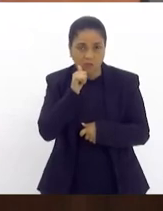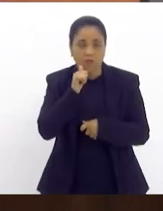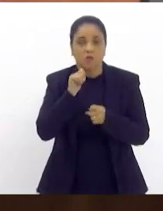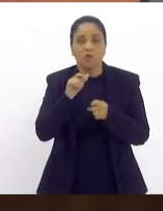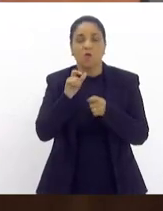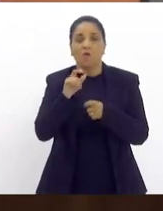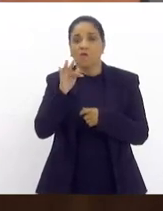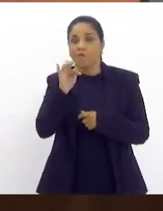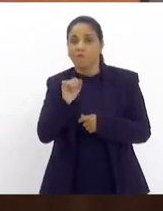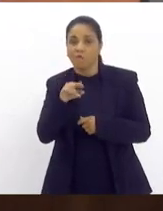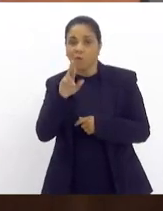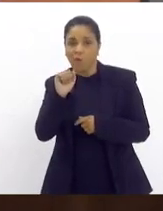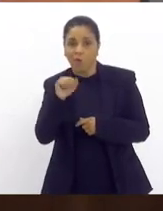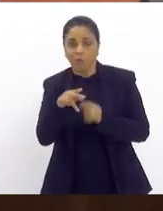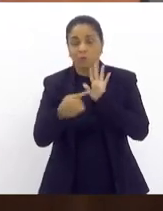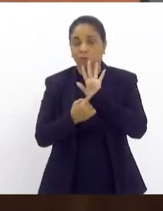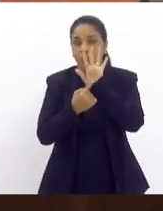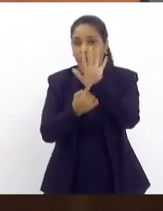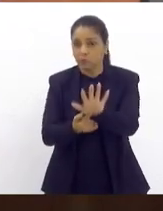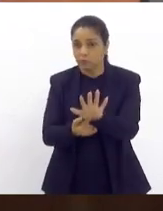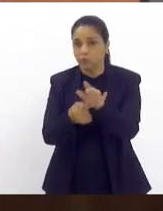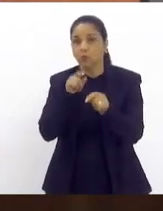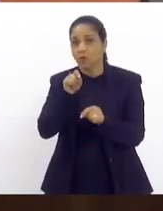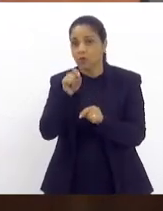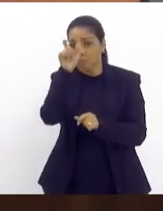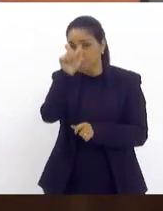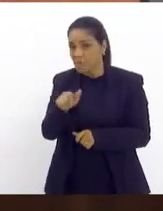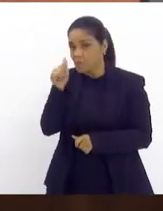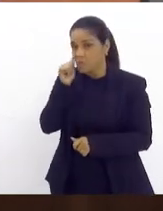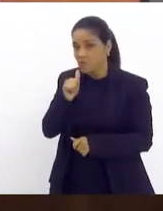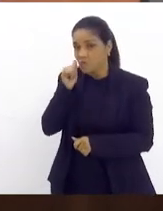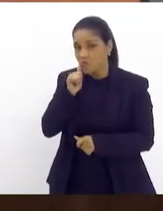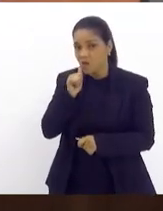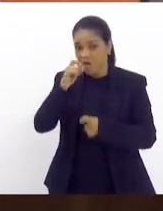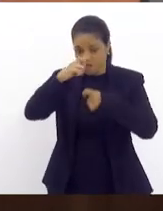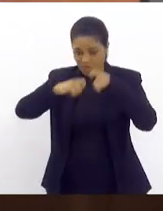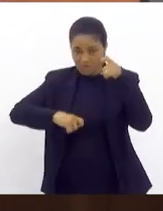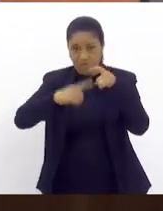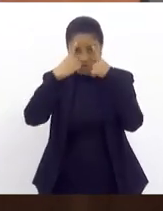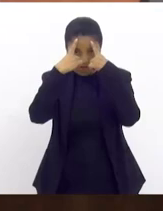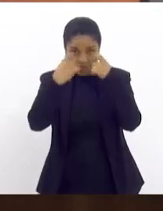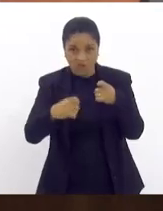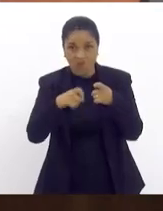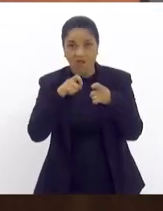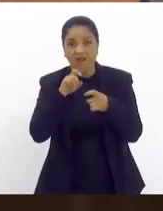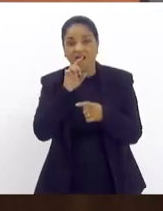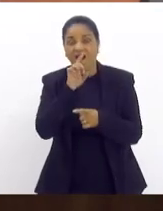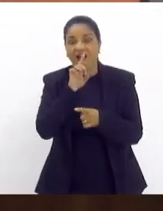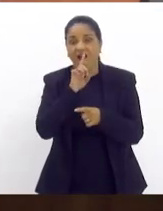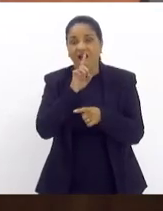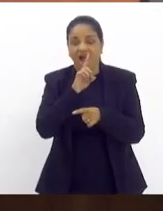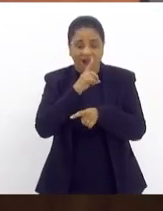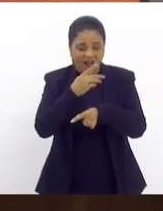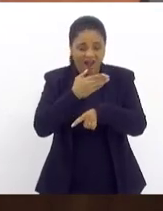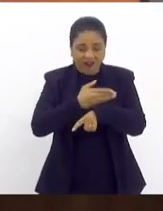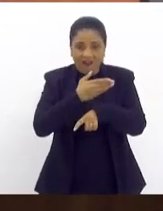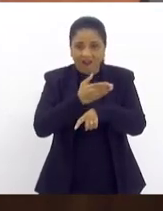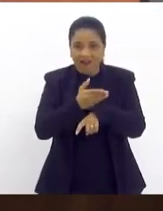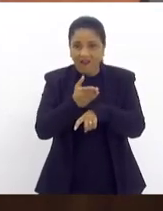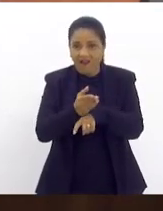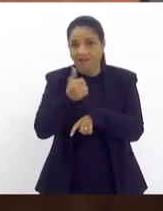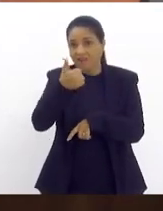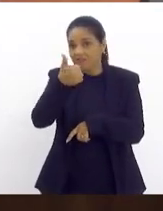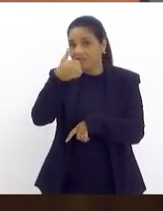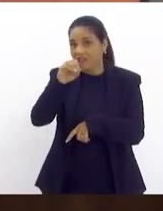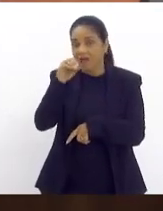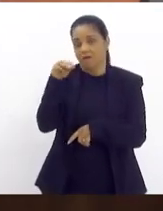acho mostrou que uma mulher sofreu sexual A cada 10 minutos no Brasil